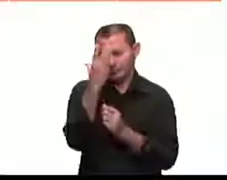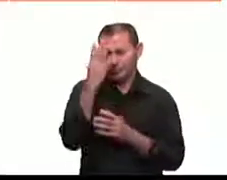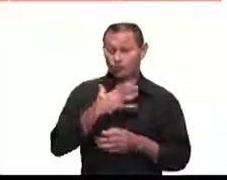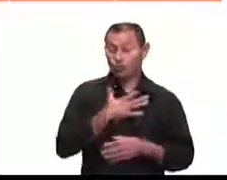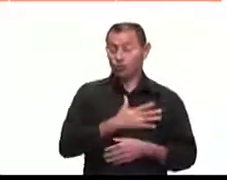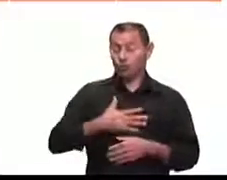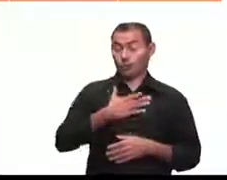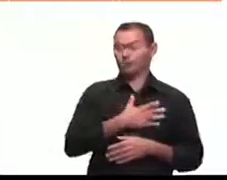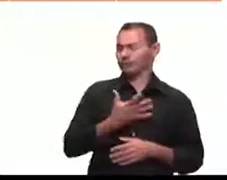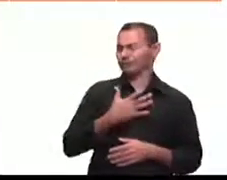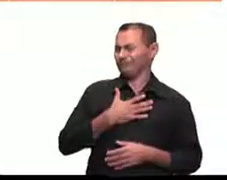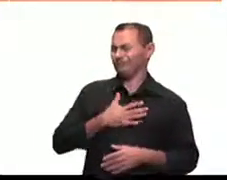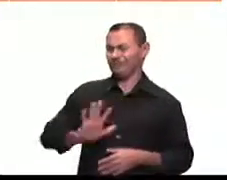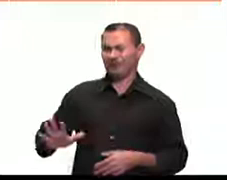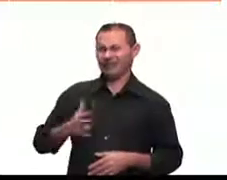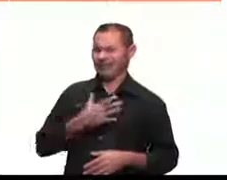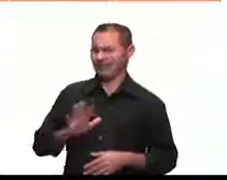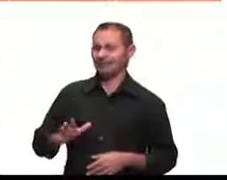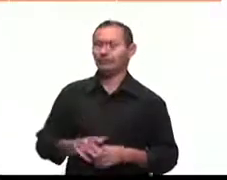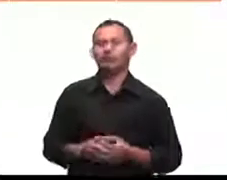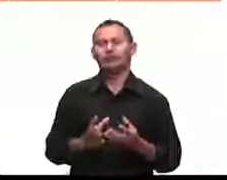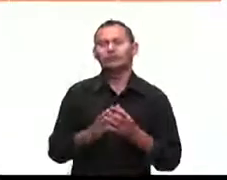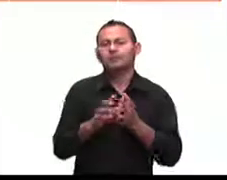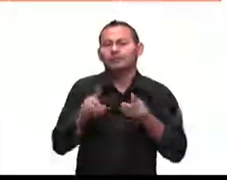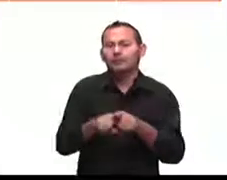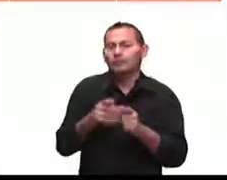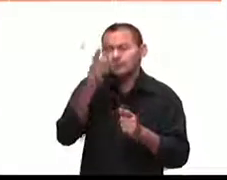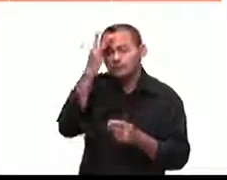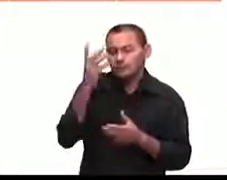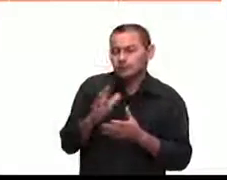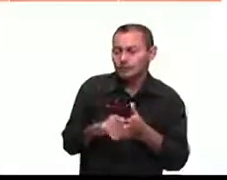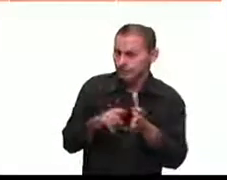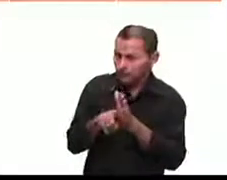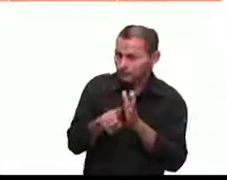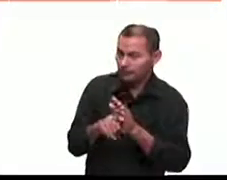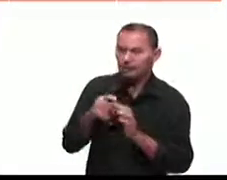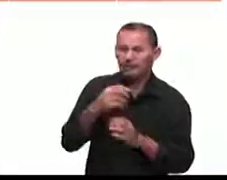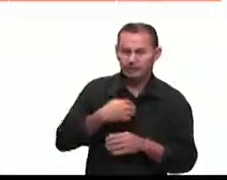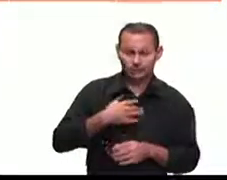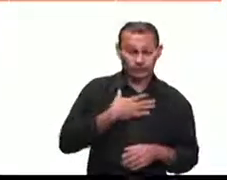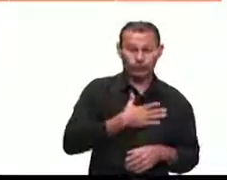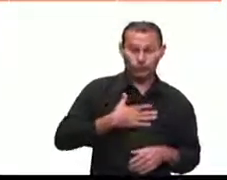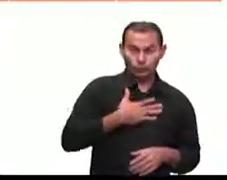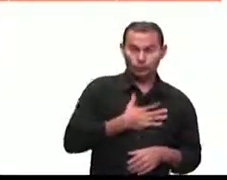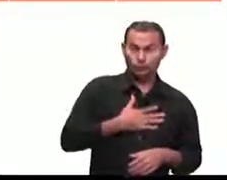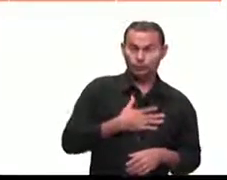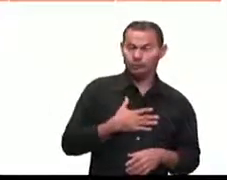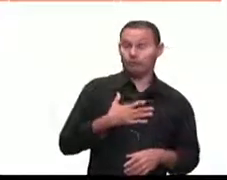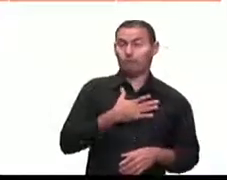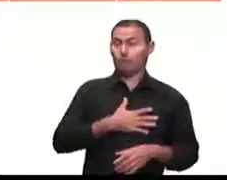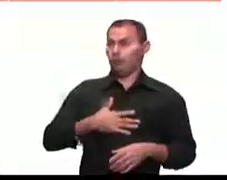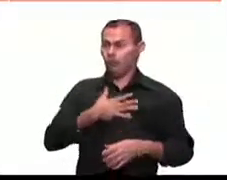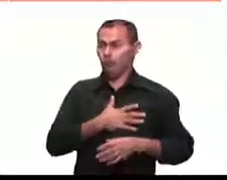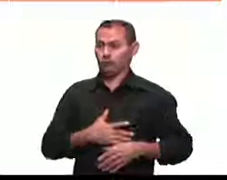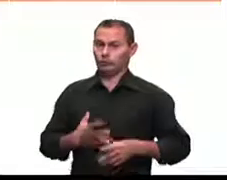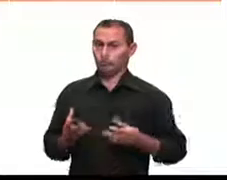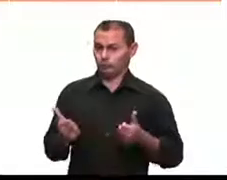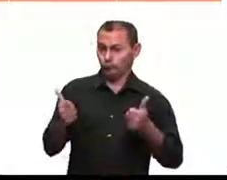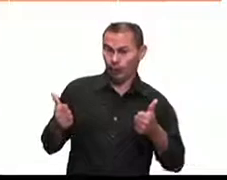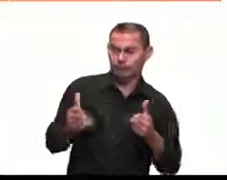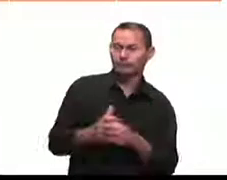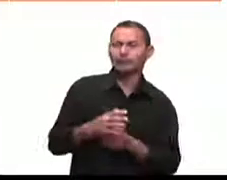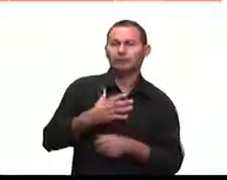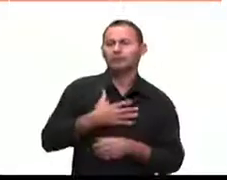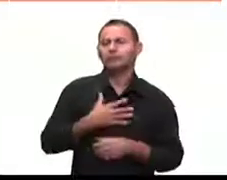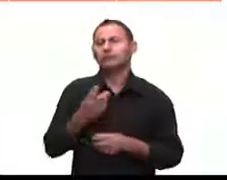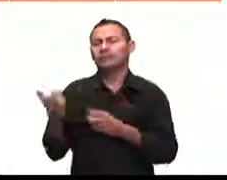insatisfeito, né? Então o cliente, ele vai lá, abastecimento, né? Será que eu estou satisfeito, muito satisfeito? E aí o cliente